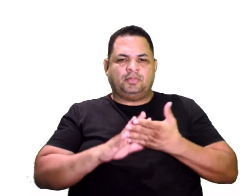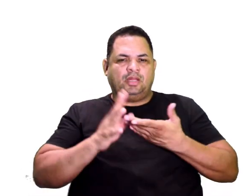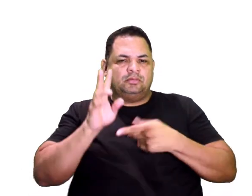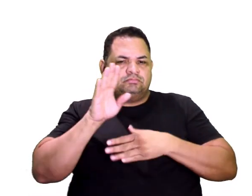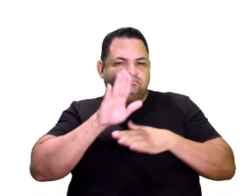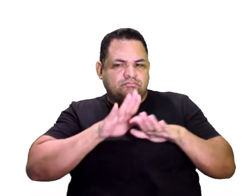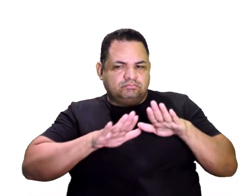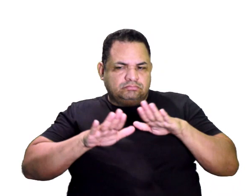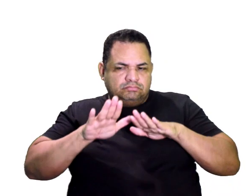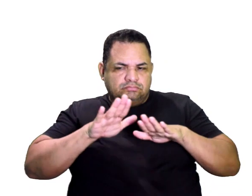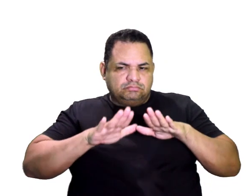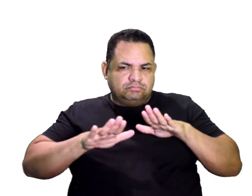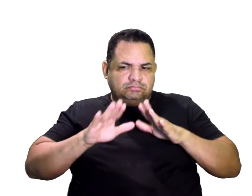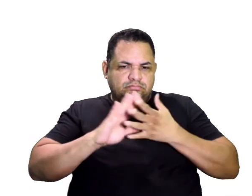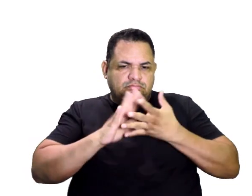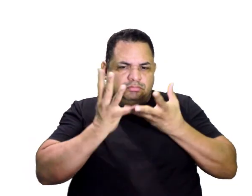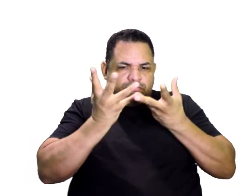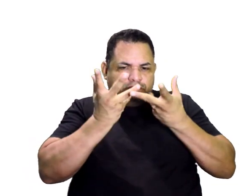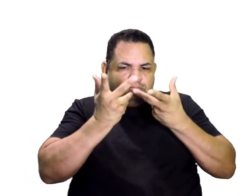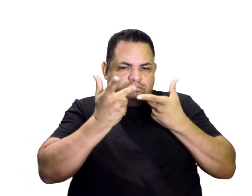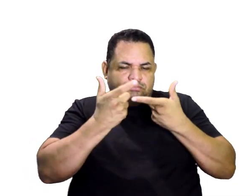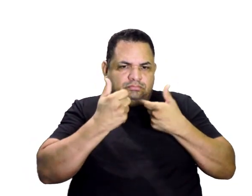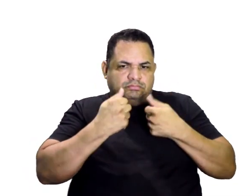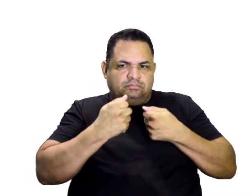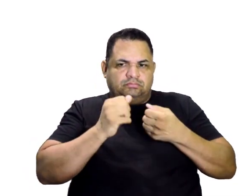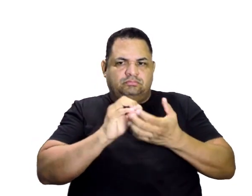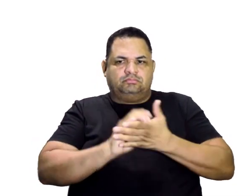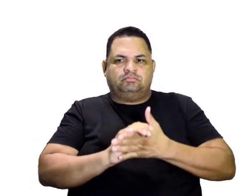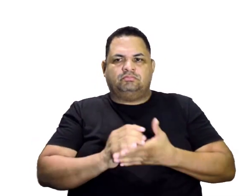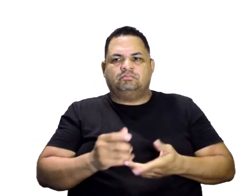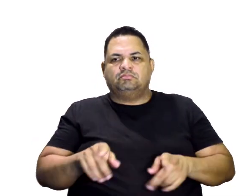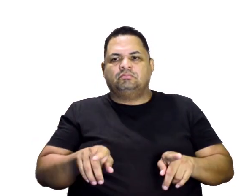cuidado, com grande habilidade pelo